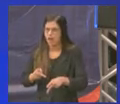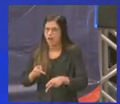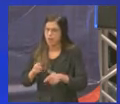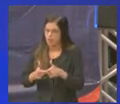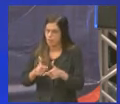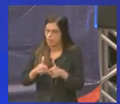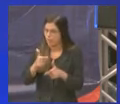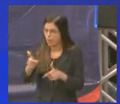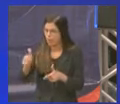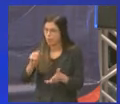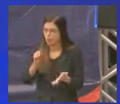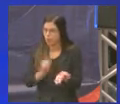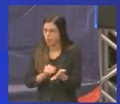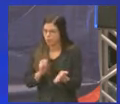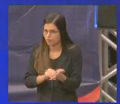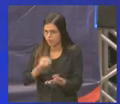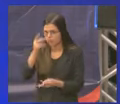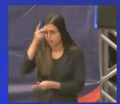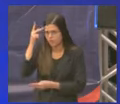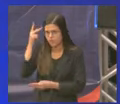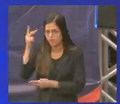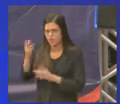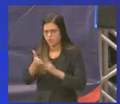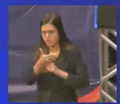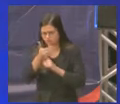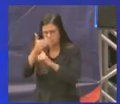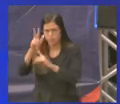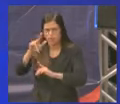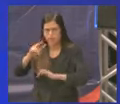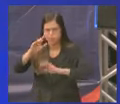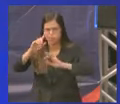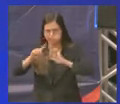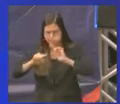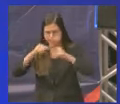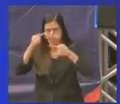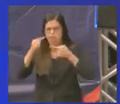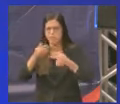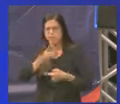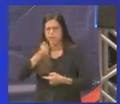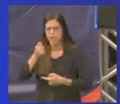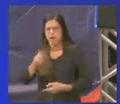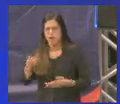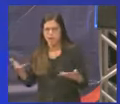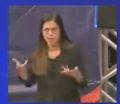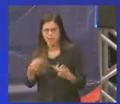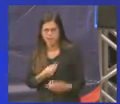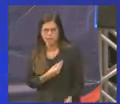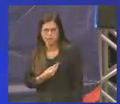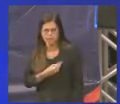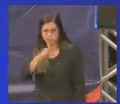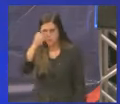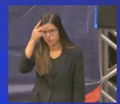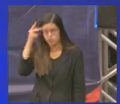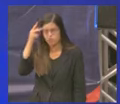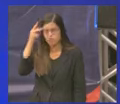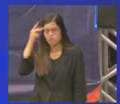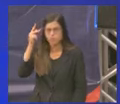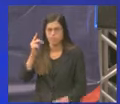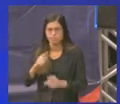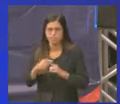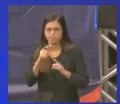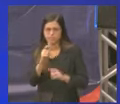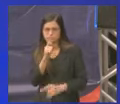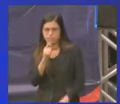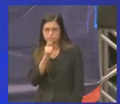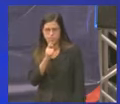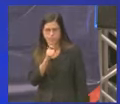gente. E a tecnologia vai avançar para a gente, provavelmente, melhorar a qualidade de vida dessas pessoas como um todo, mas ainda tendo que,